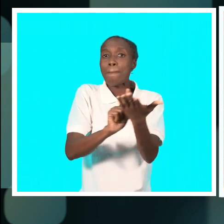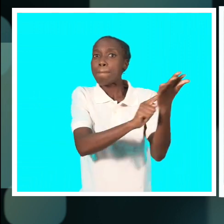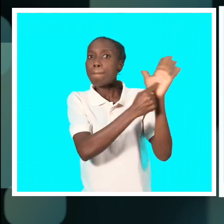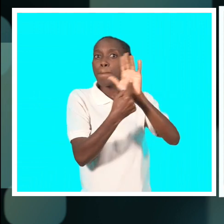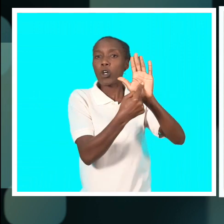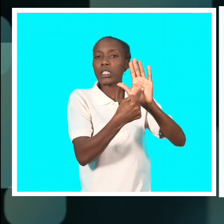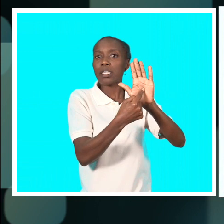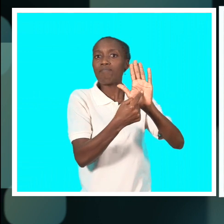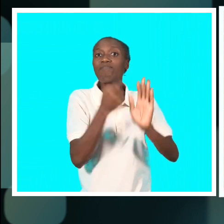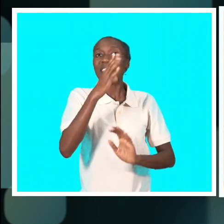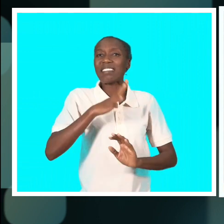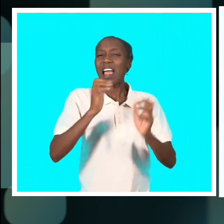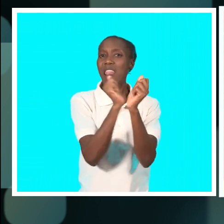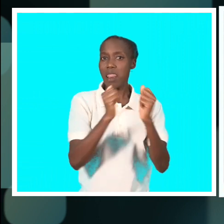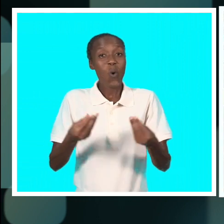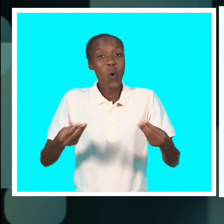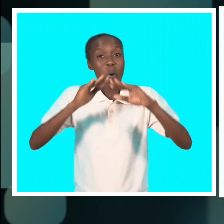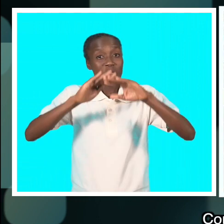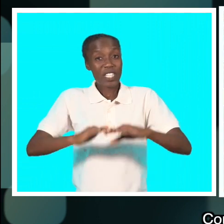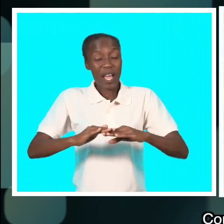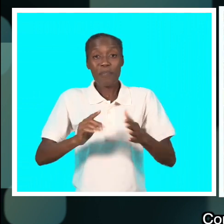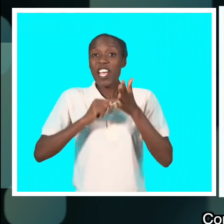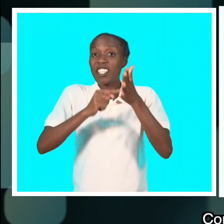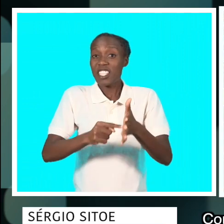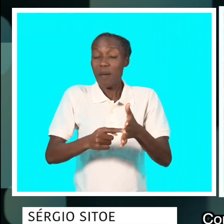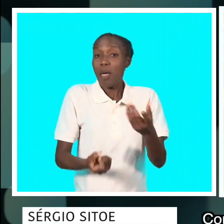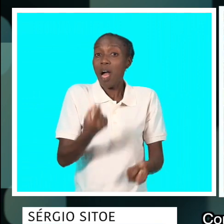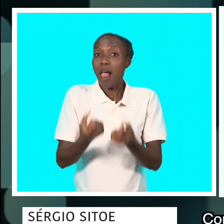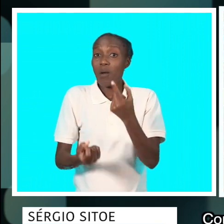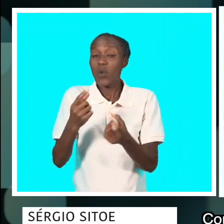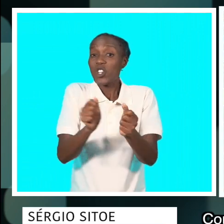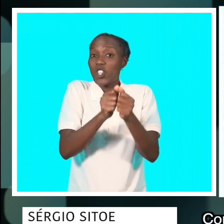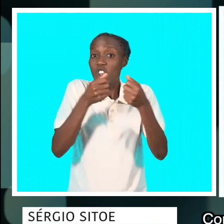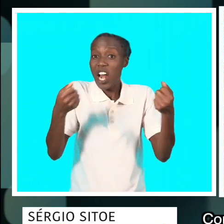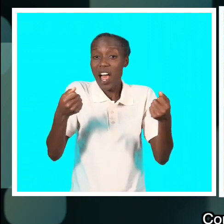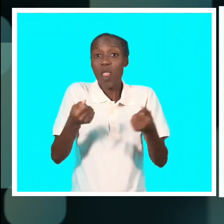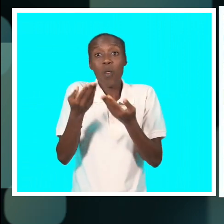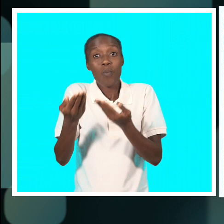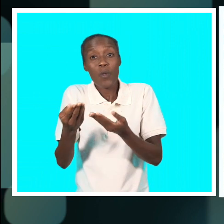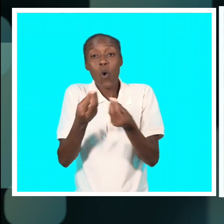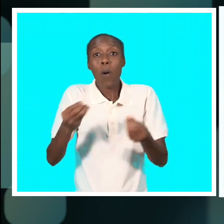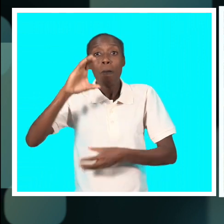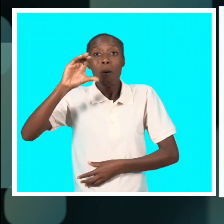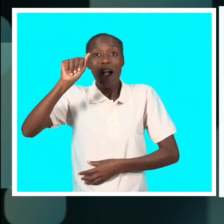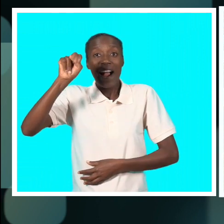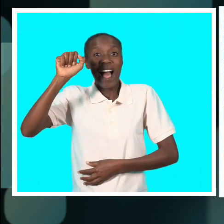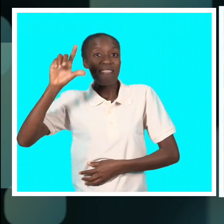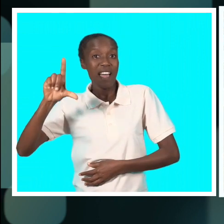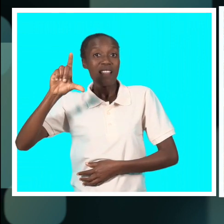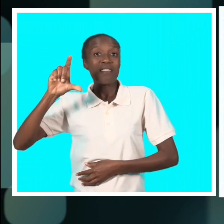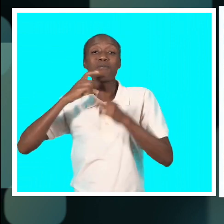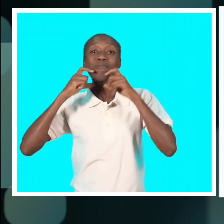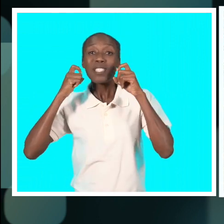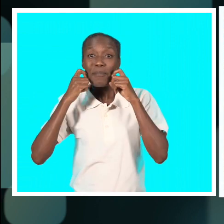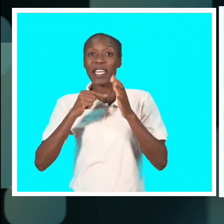a demonstrar que, de facto, há esta liberdade. Como se comportam, por exemplo, alguns jornais como o Canal de Moçambique. Em